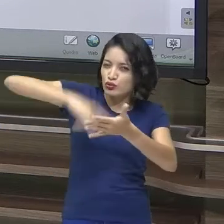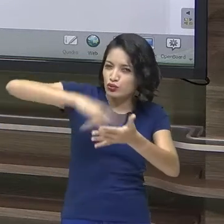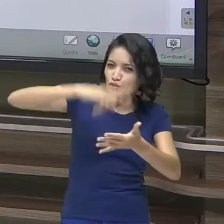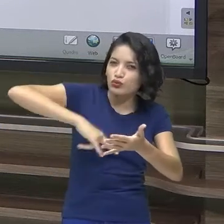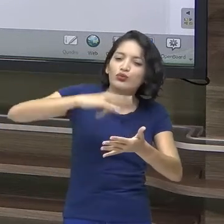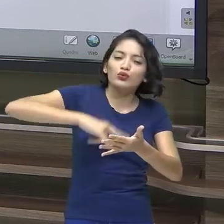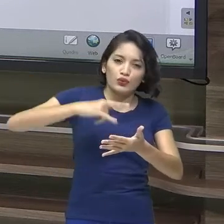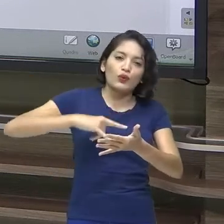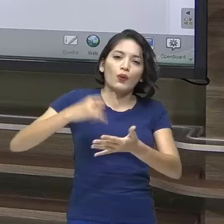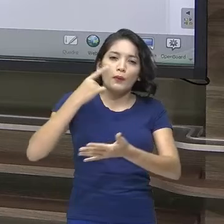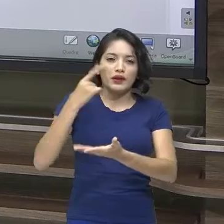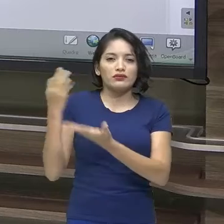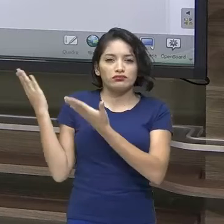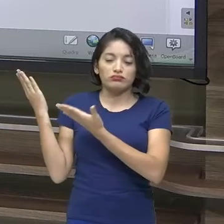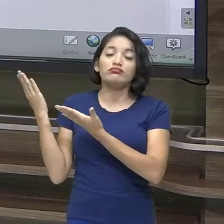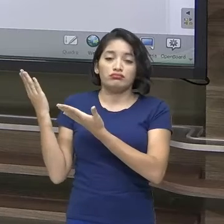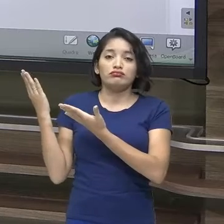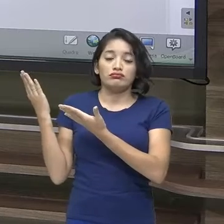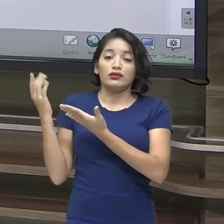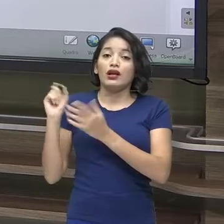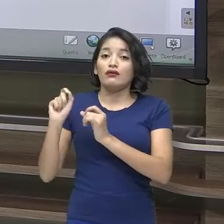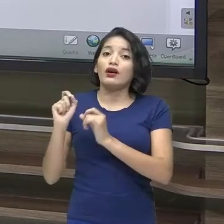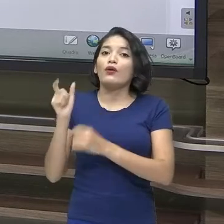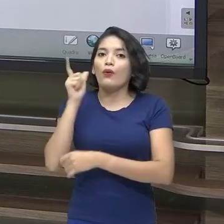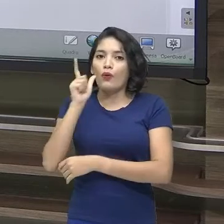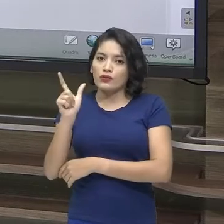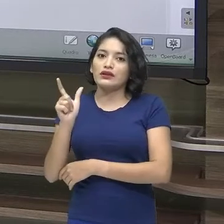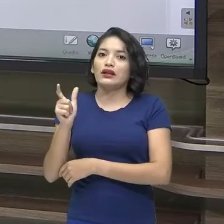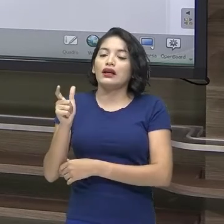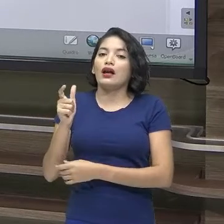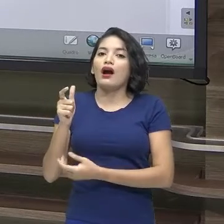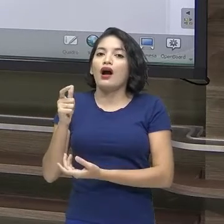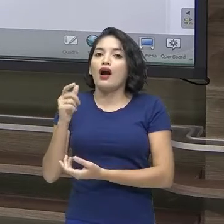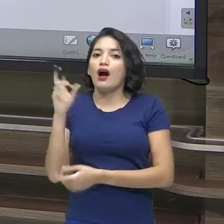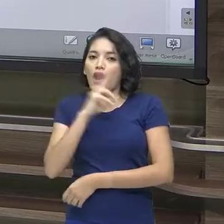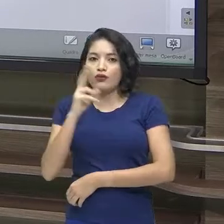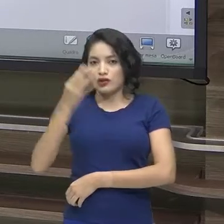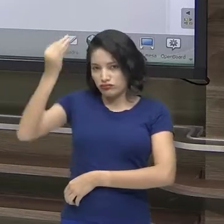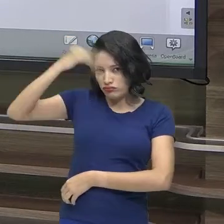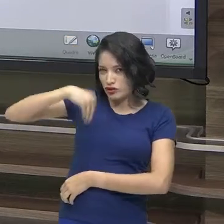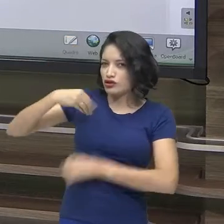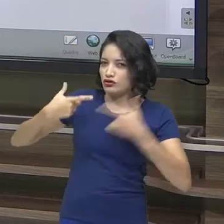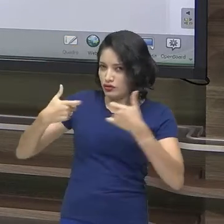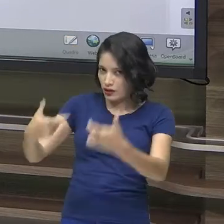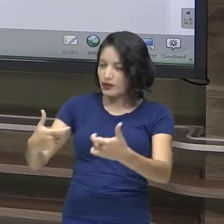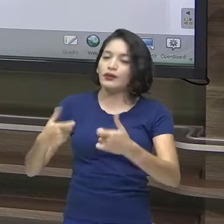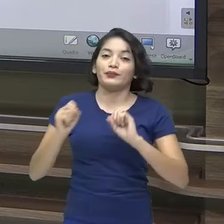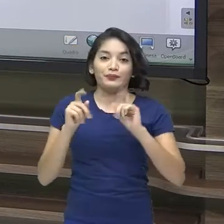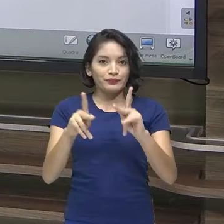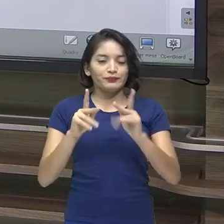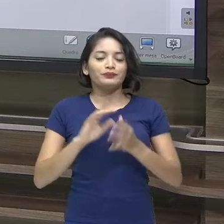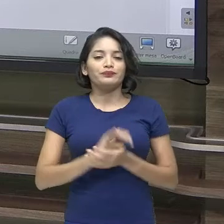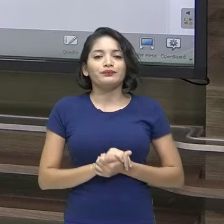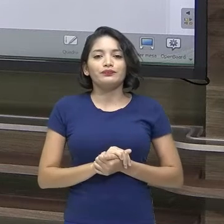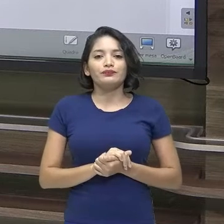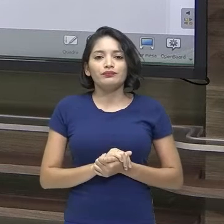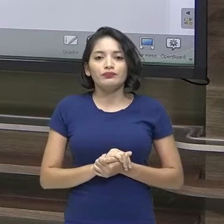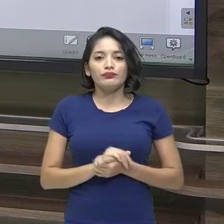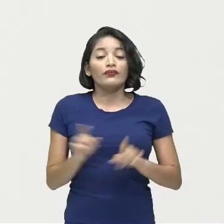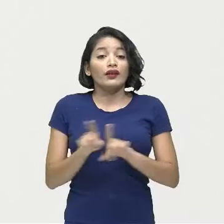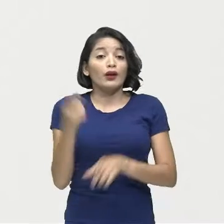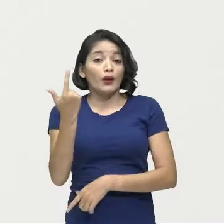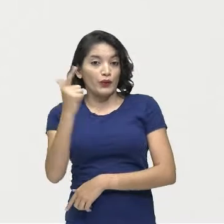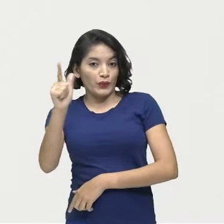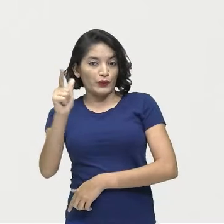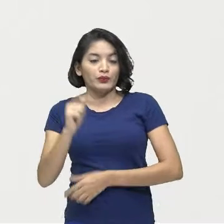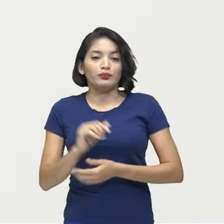de Brest-Litovsk, ele vai tirar a Rússia da guerra. Então, ele vai ali estar resolvendo essas situações, ok? Temos ainda em consequência,